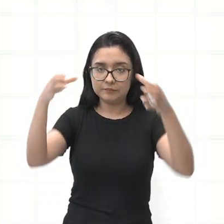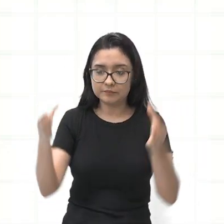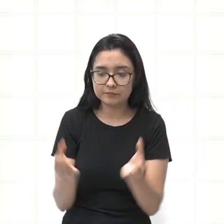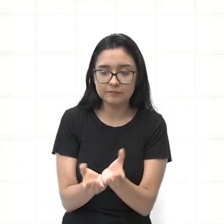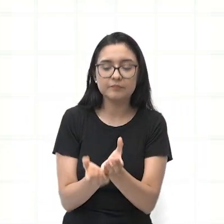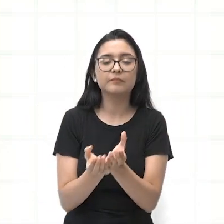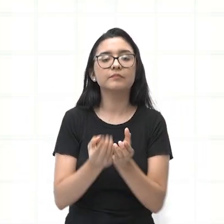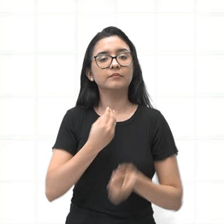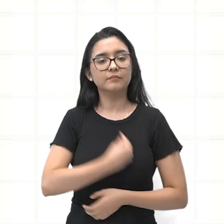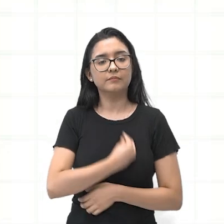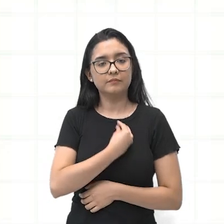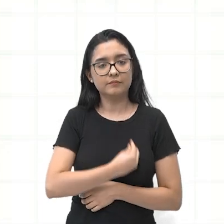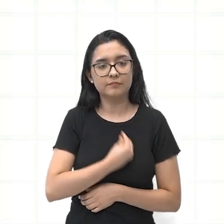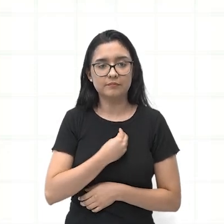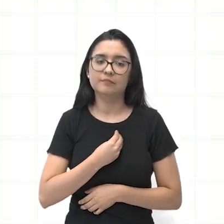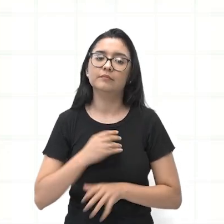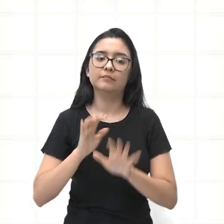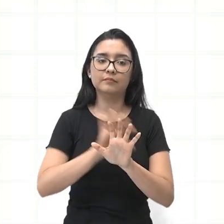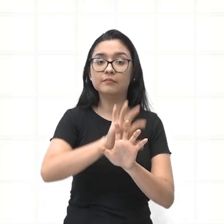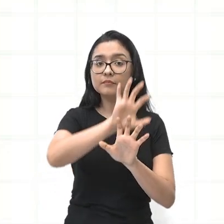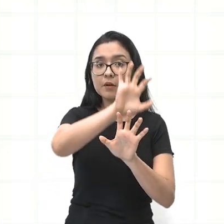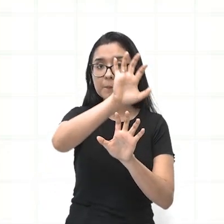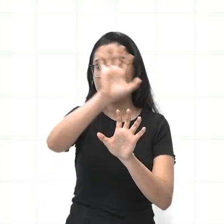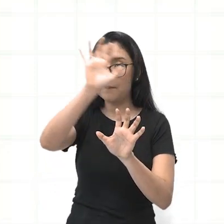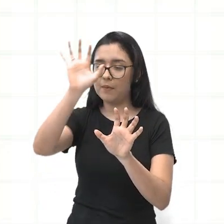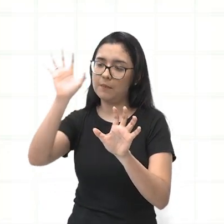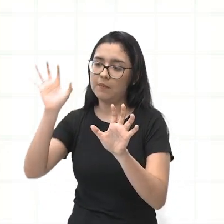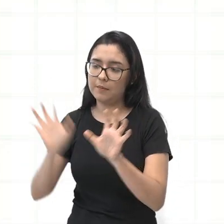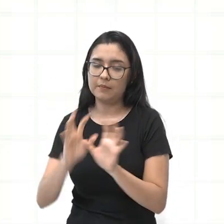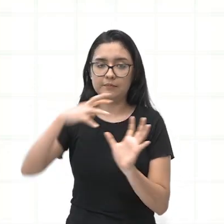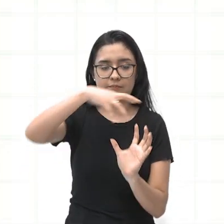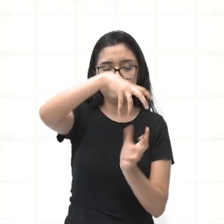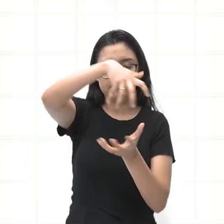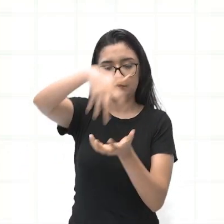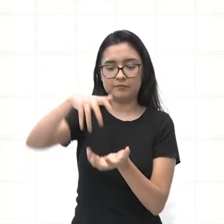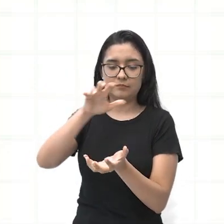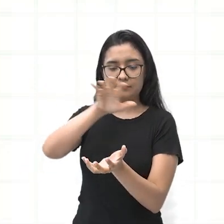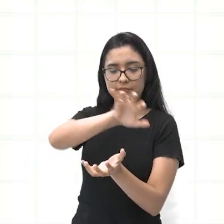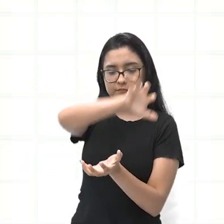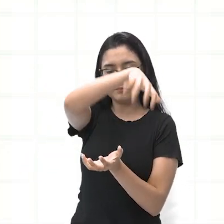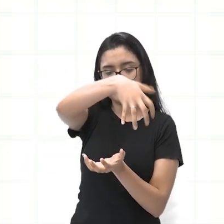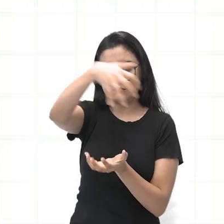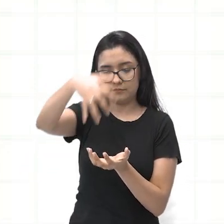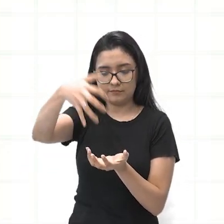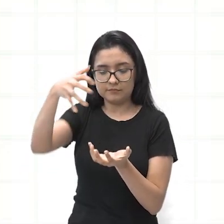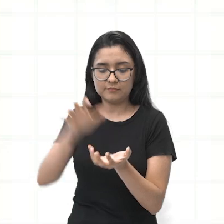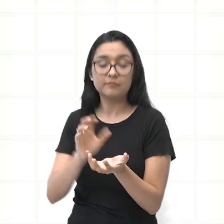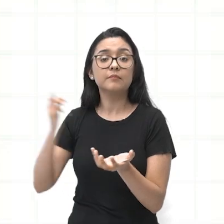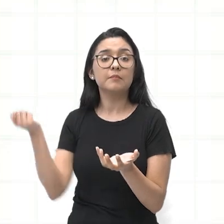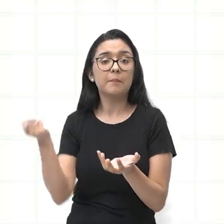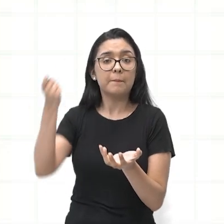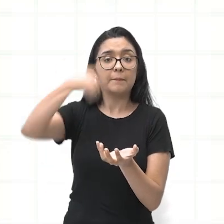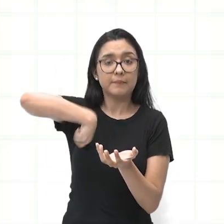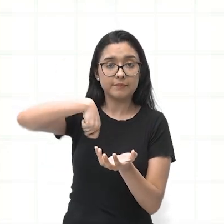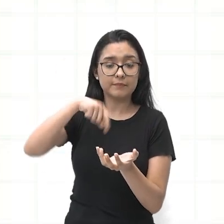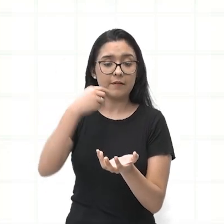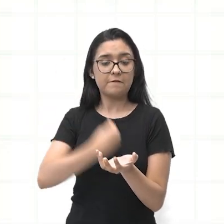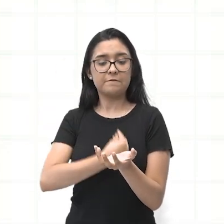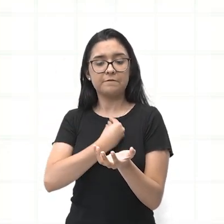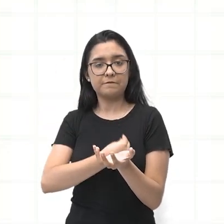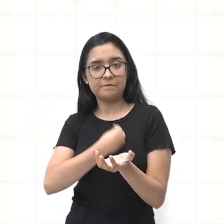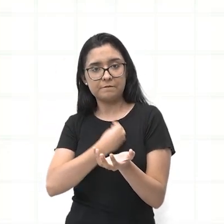o conjunto de regiões do nosso planeta Terra capaz de abrigar, né, as